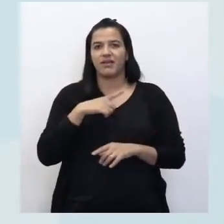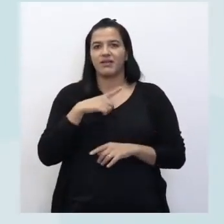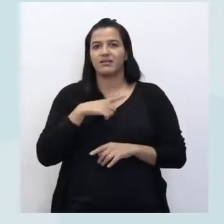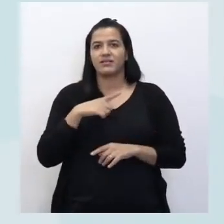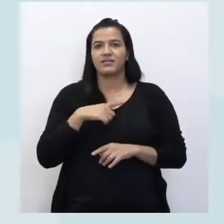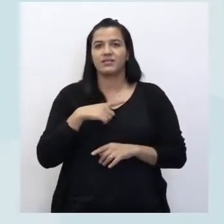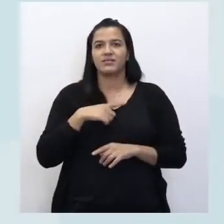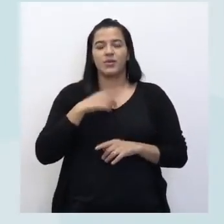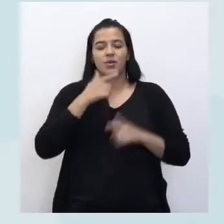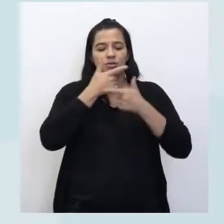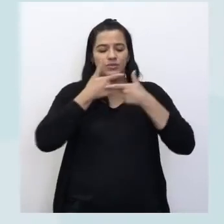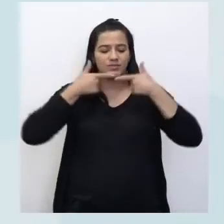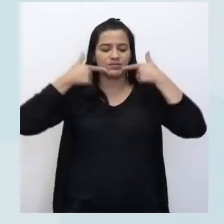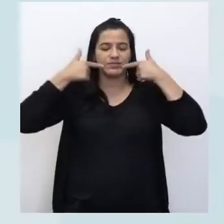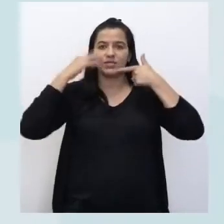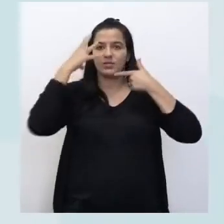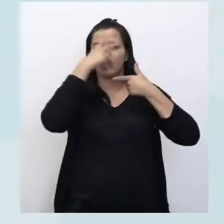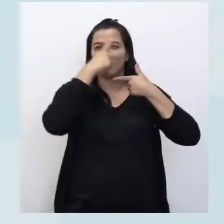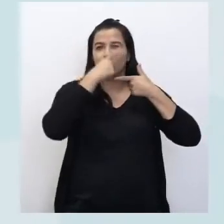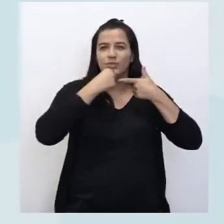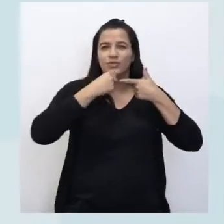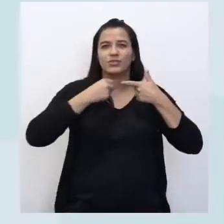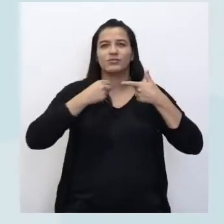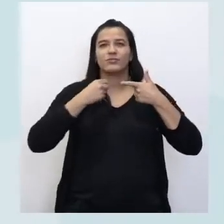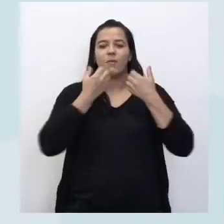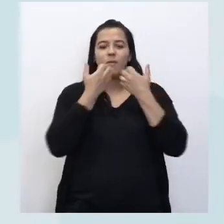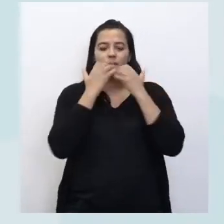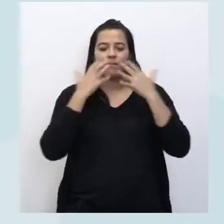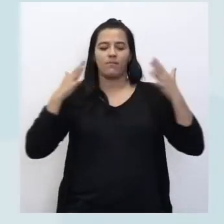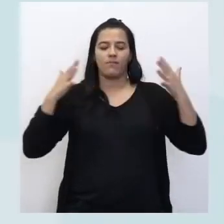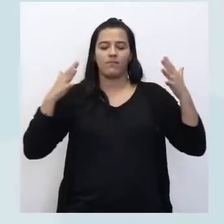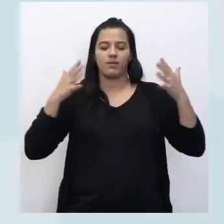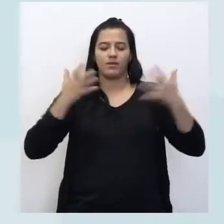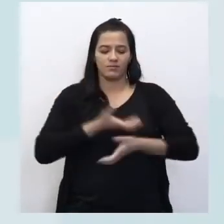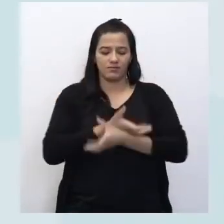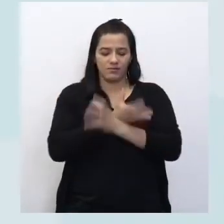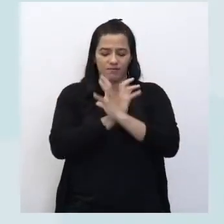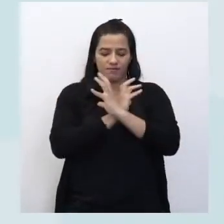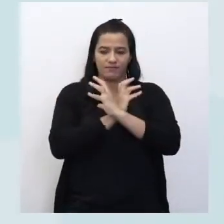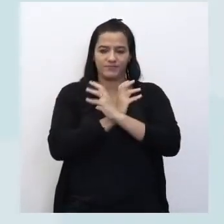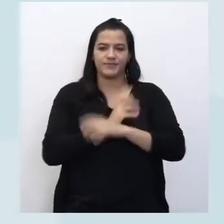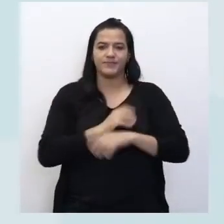teus risos cristalinos, caveira, caveira, caveira.